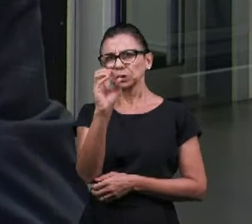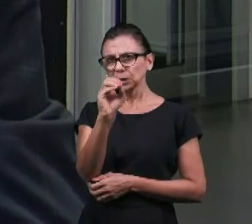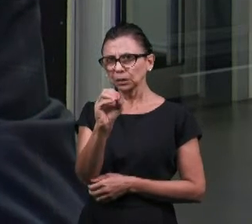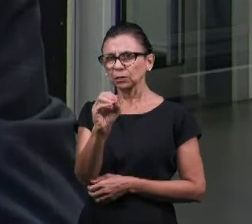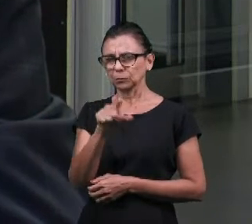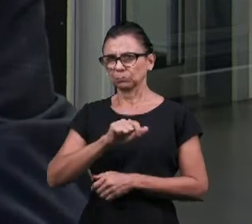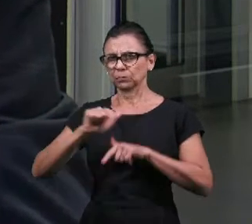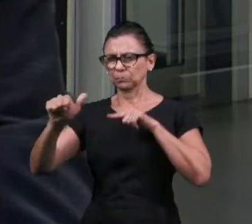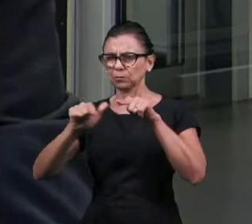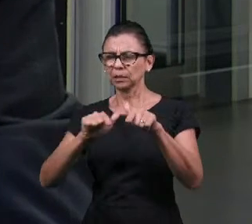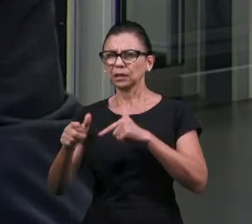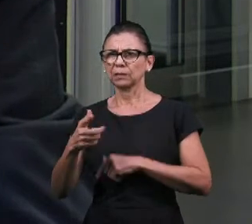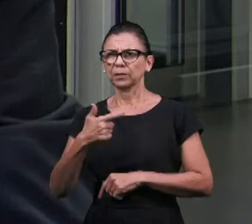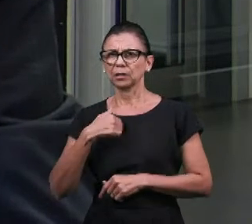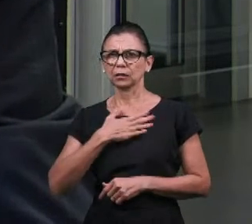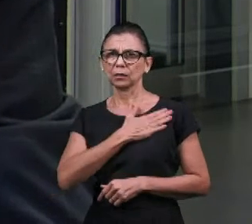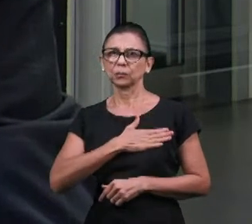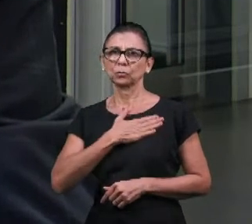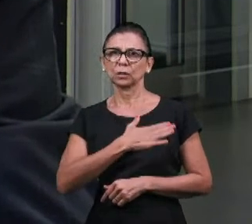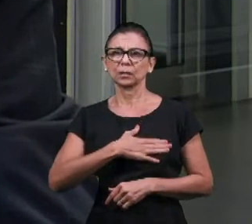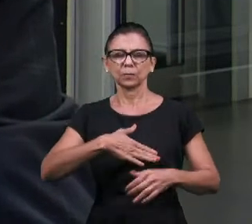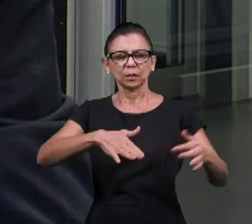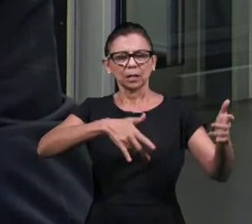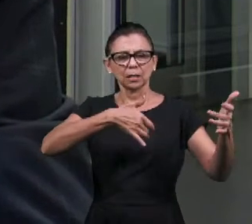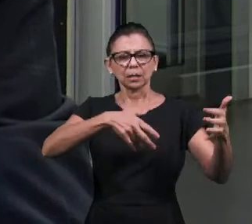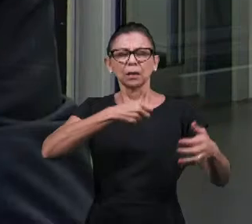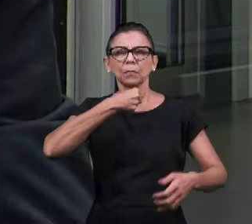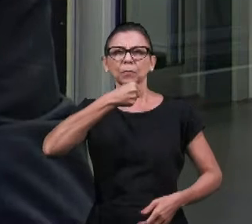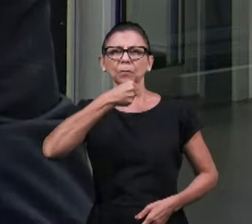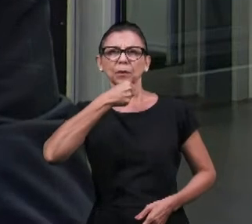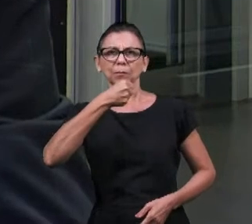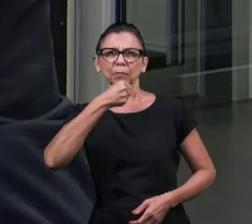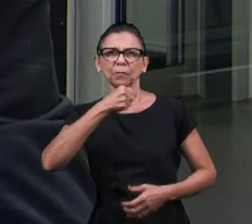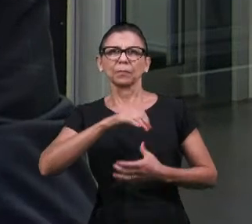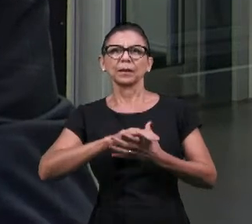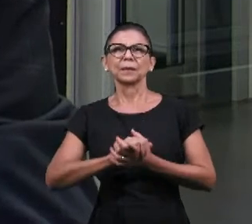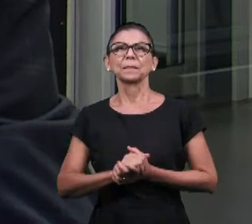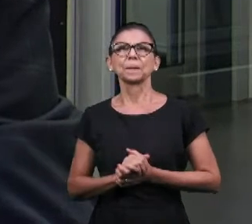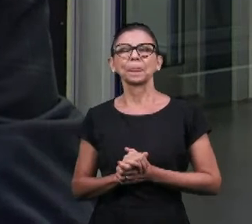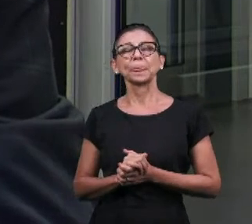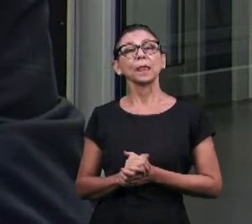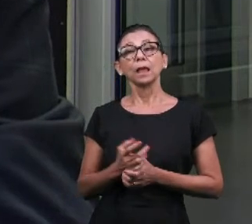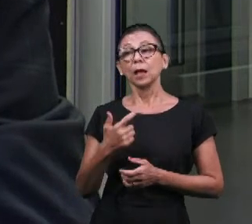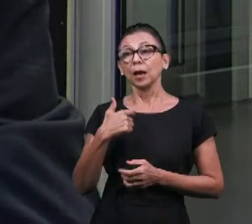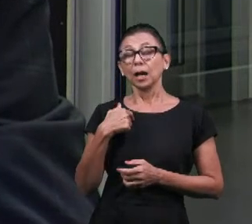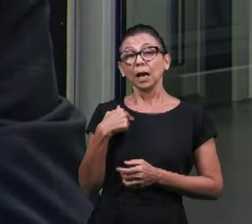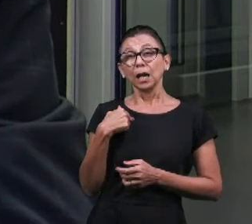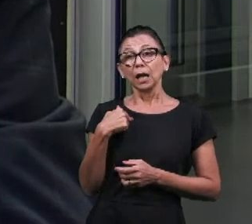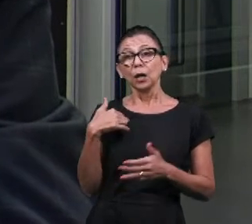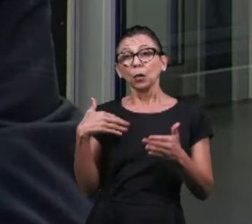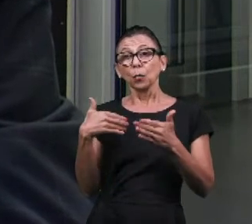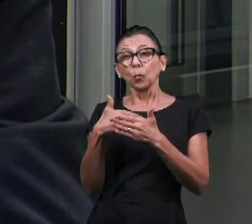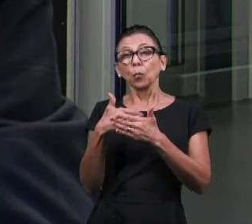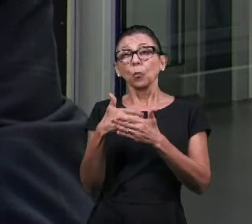Eu era assim, serenata, eu fiz serenata até na minha unção, até próximo de ser